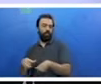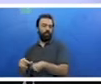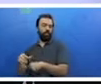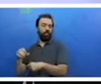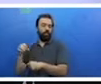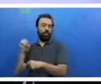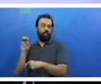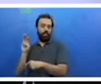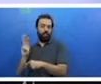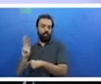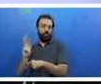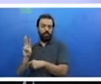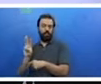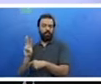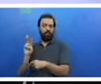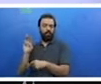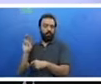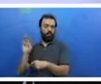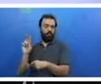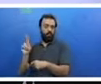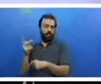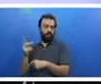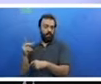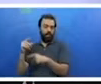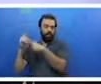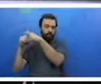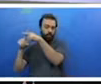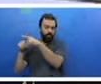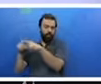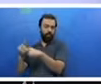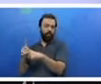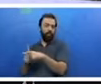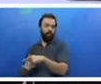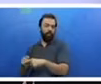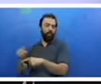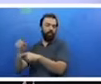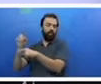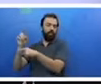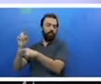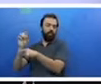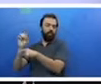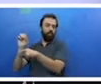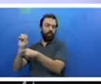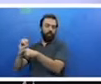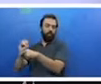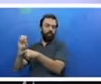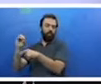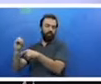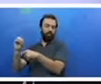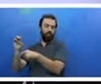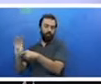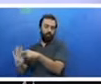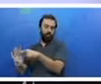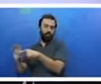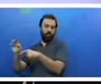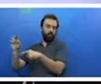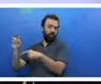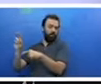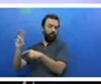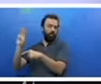vai receber 3 elétrons. Então, essa é a fórmula como a gente representa a ionização de um